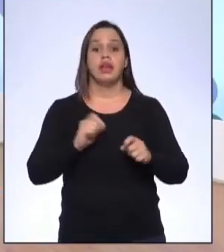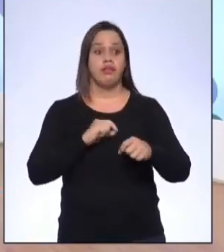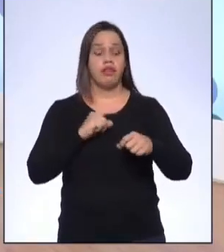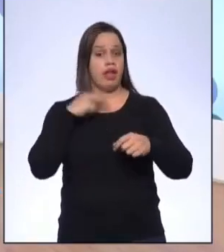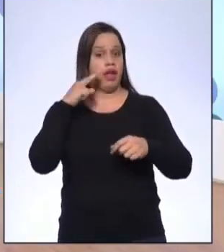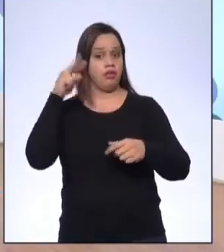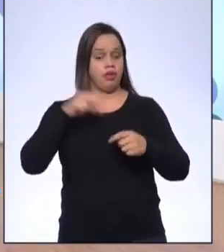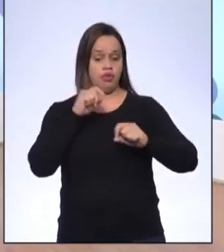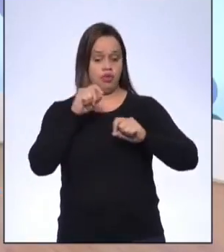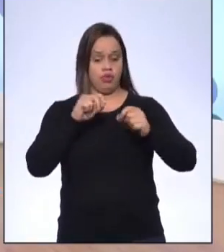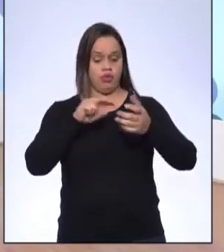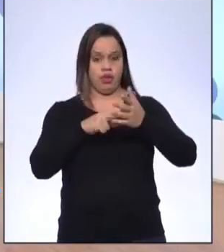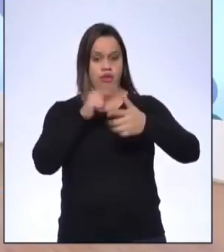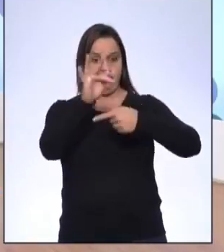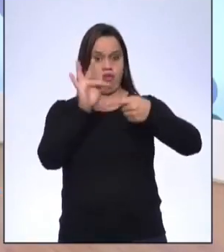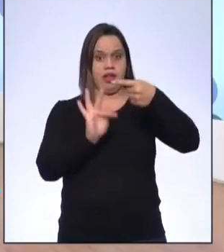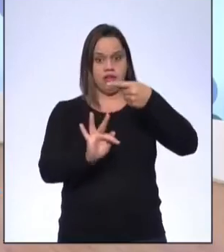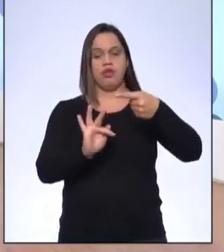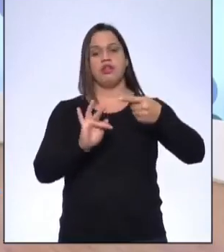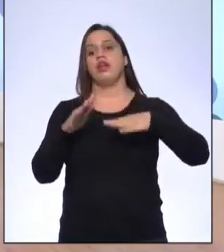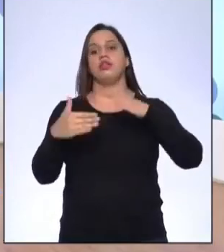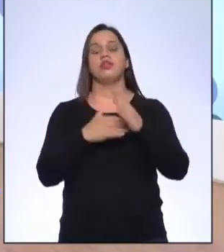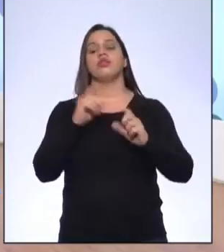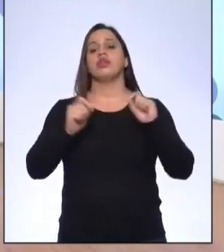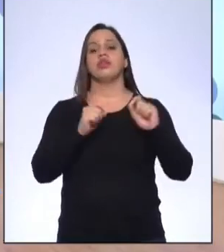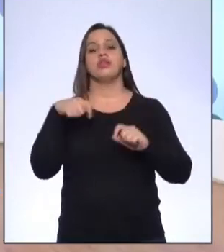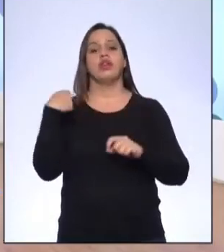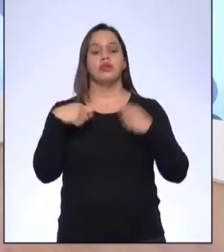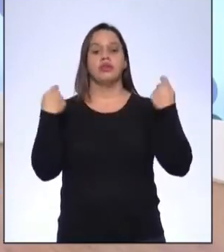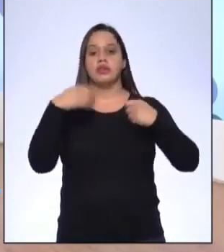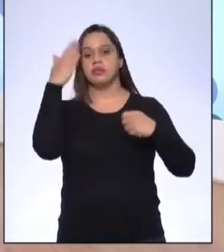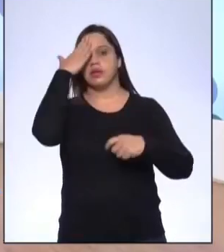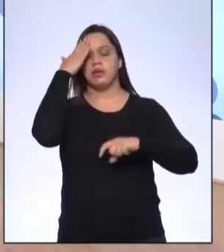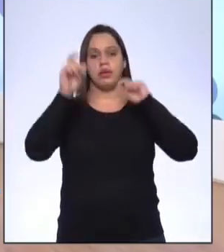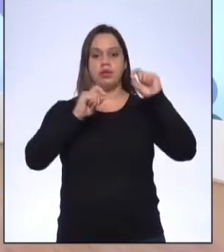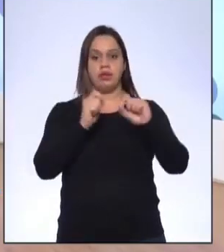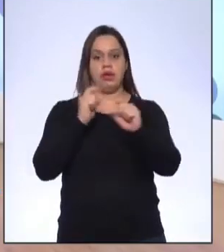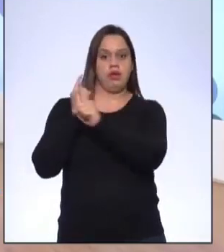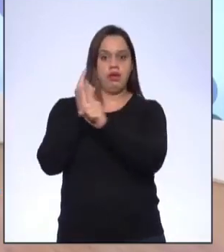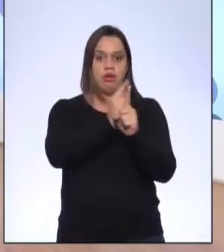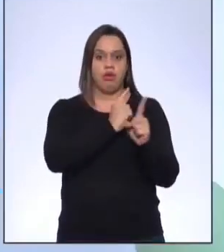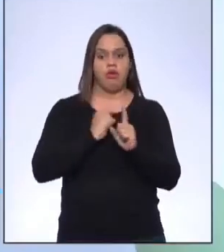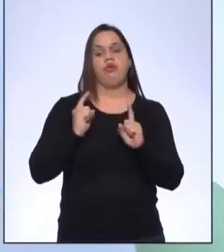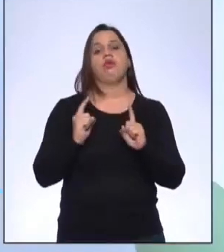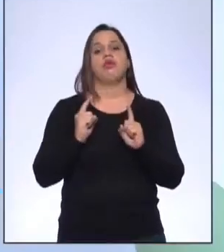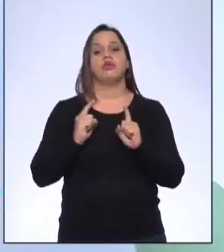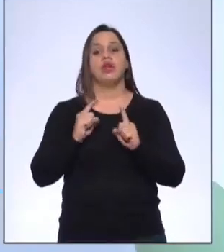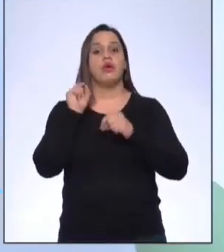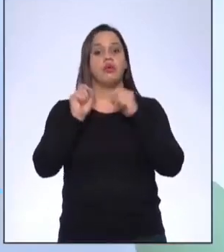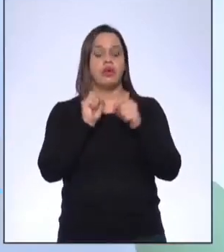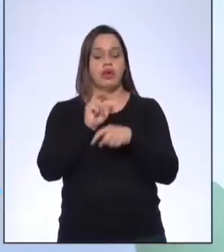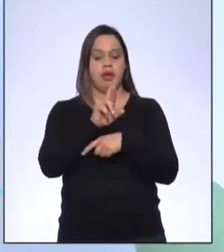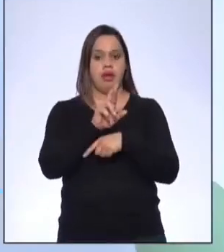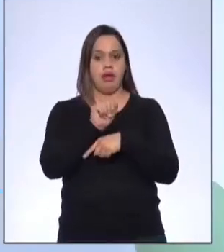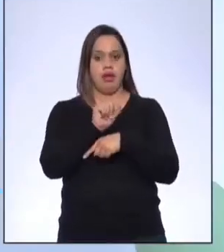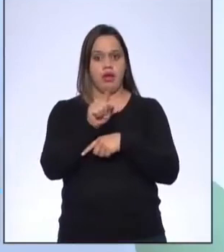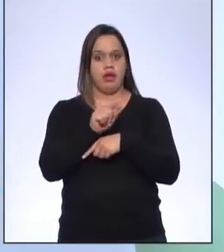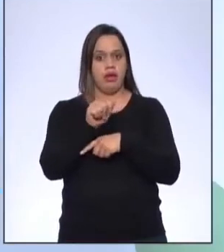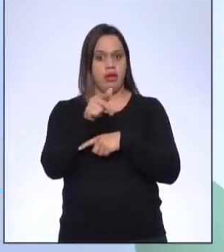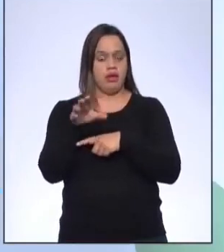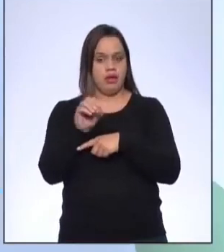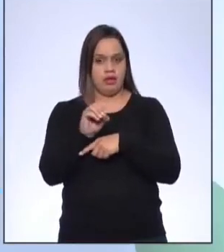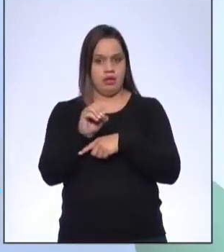não é isso, Osmar? É verdade. Então, a gente precisa saber fazer essa identificação da razão como